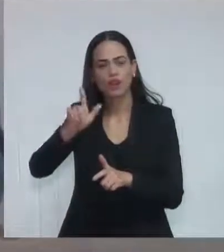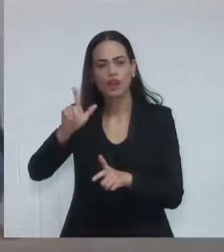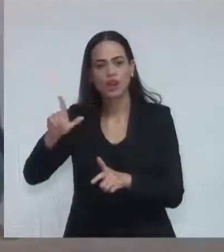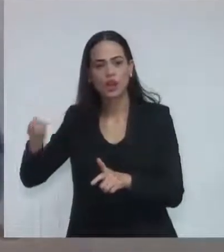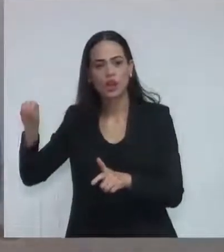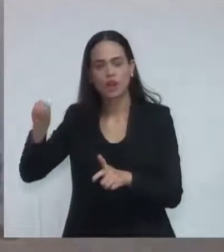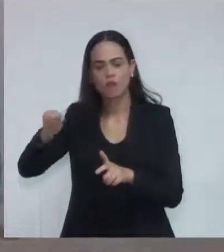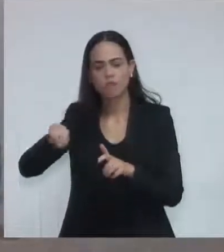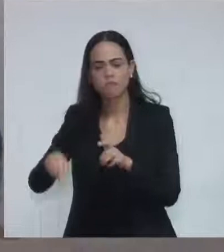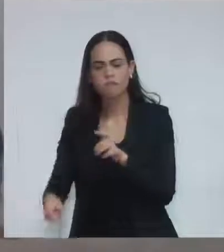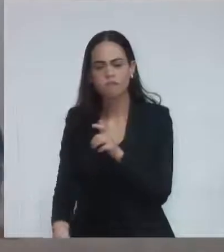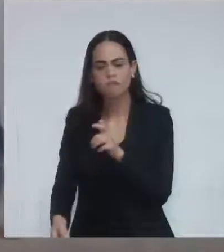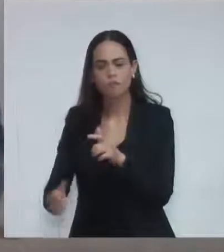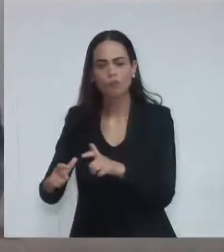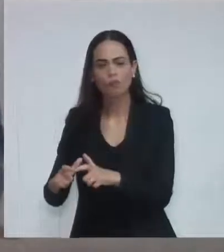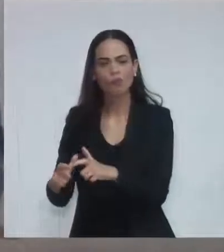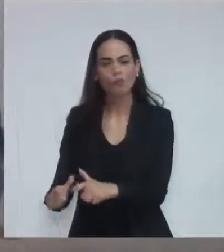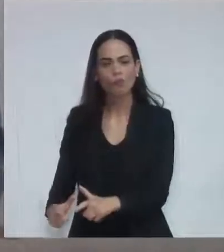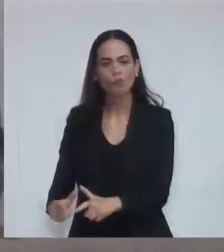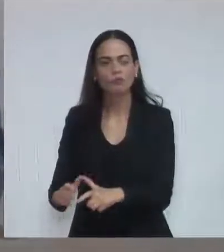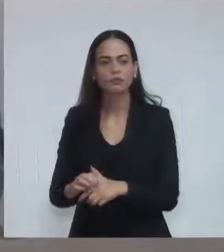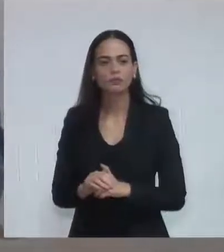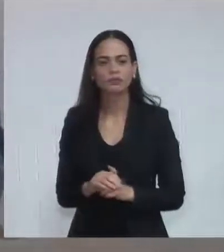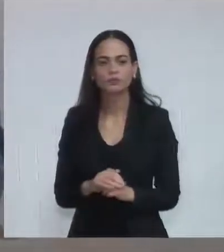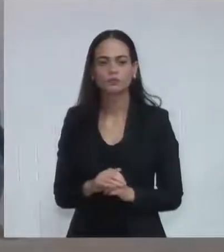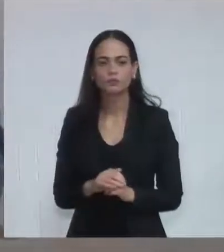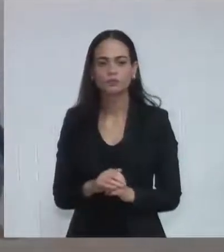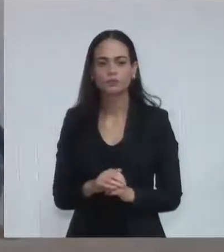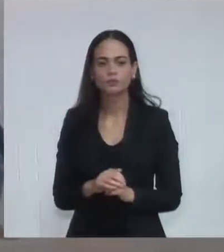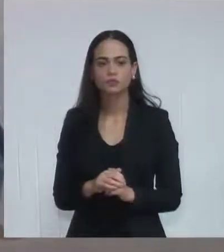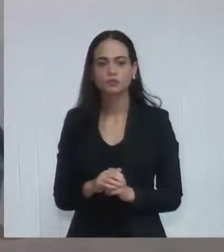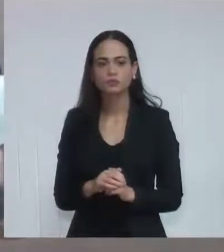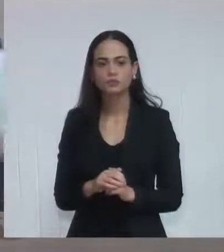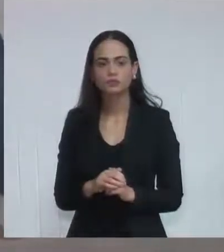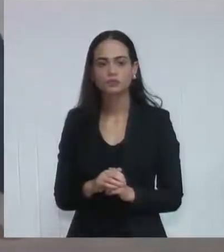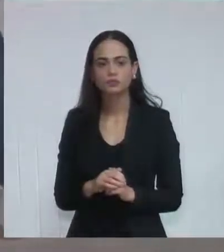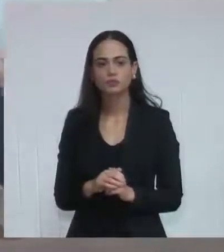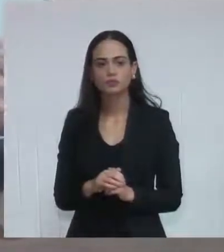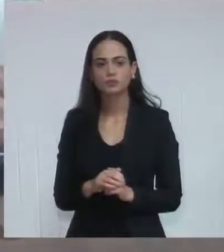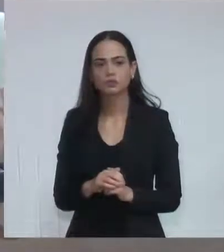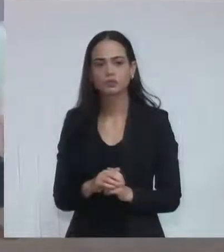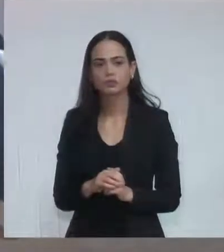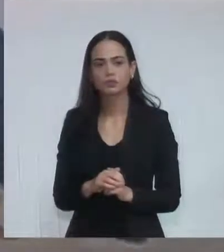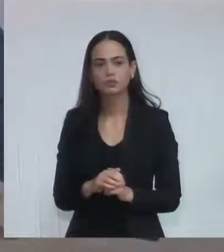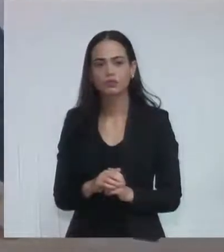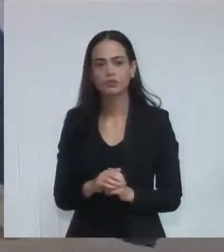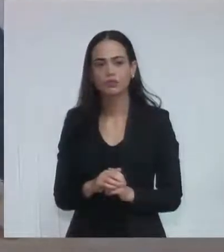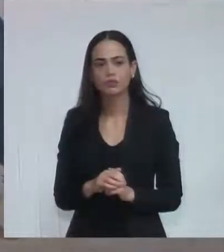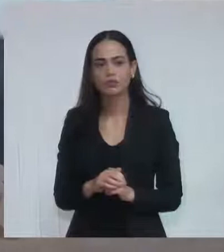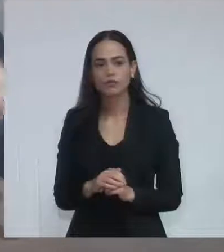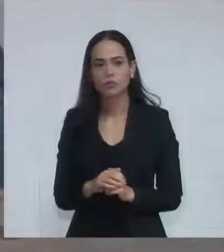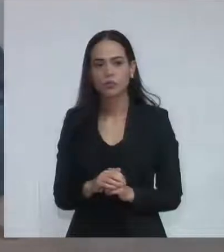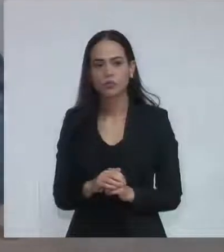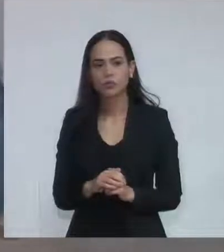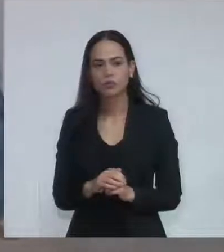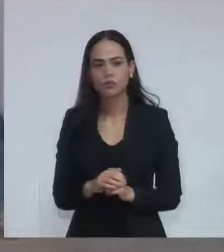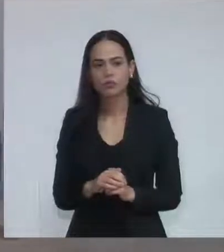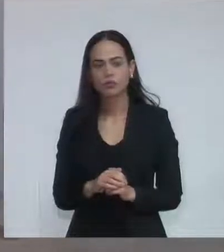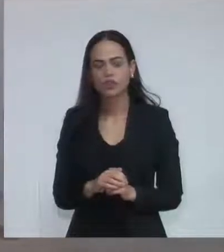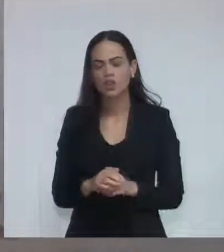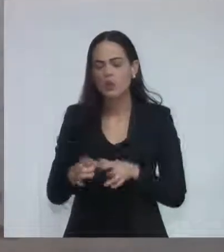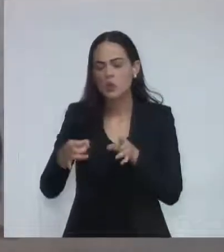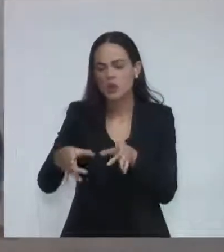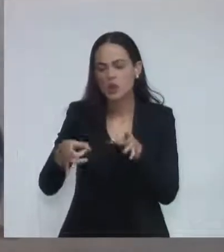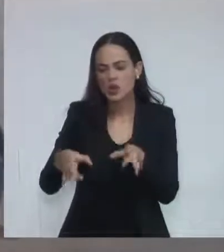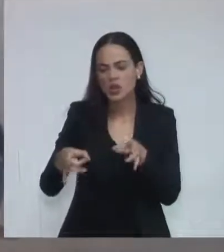vale grande, e num determinado momento, tanto o poder público como a população jogaram muitas coisas lá, material